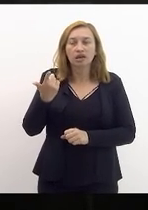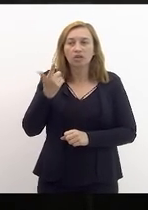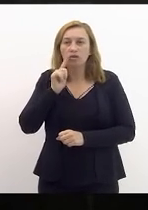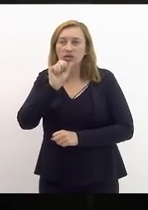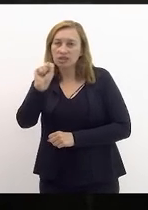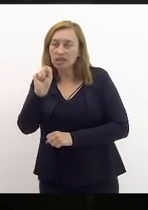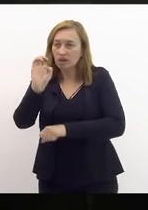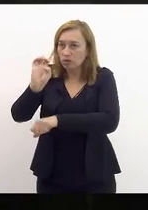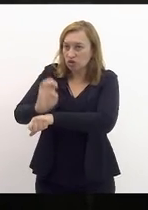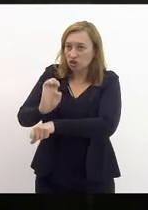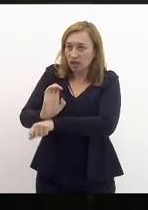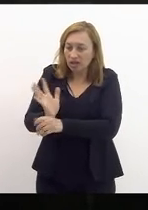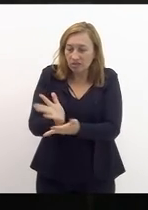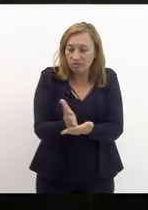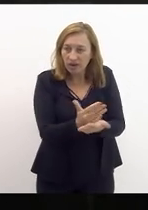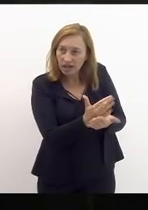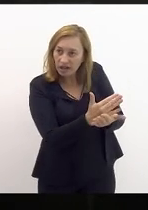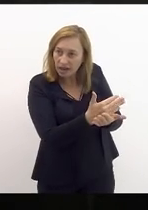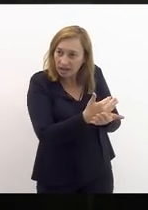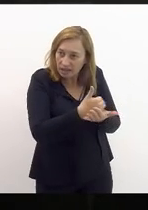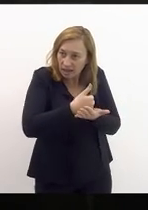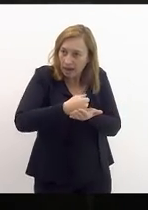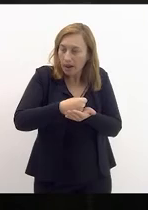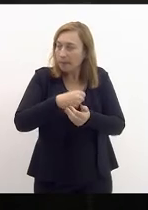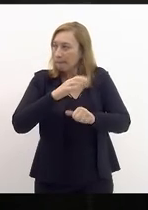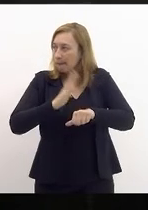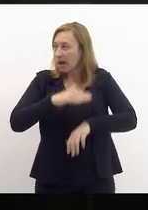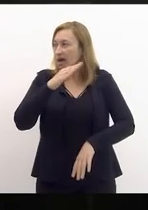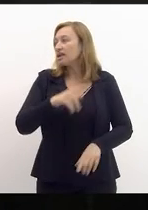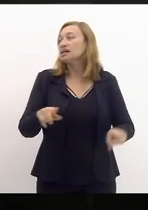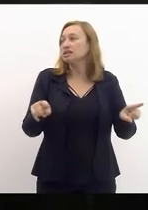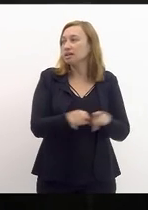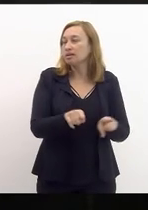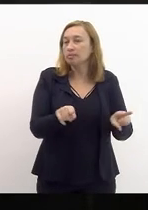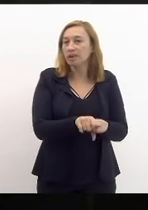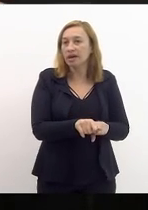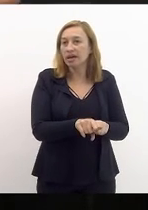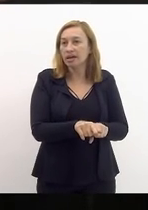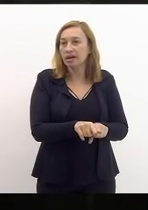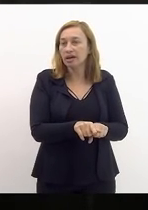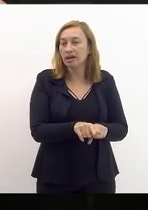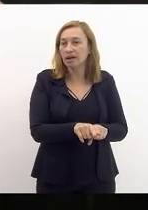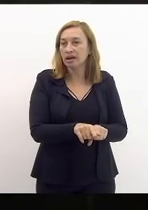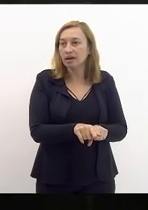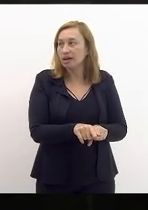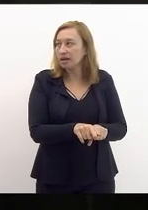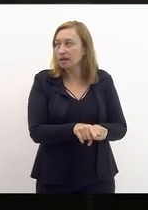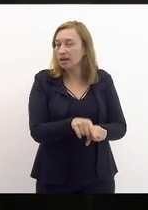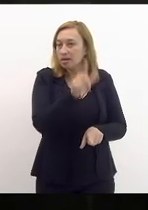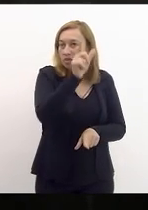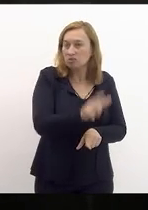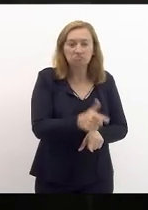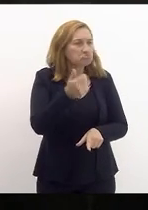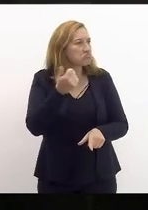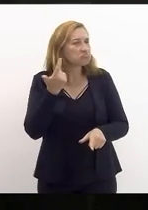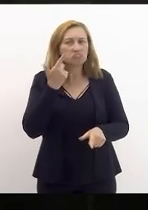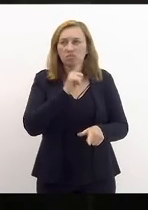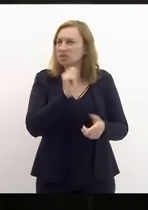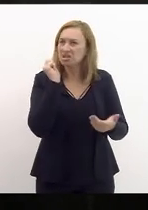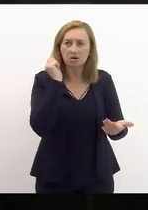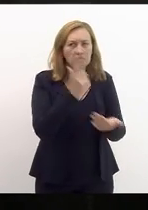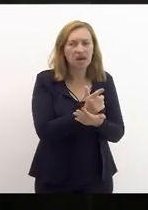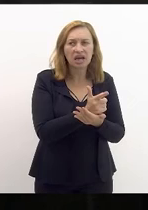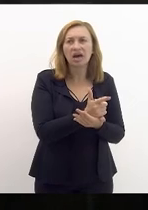para que vai arrecadar mais e ganha o contribuinte que não consegue pagar o seu